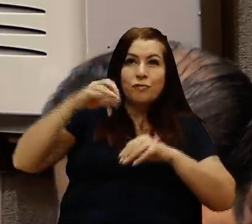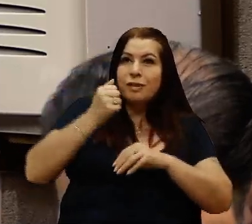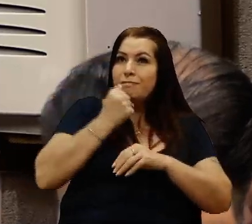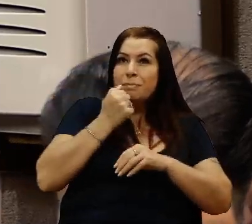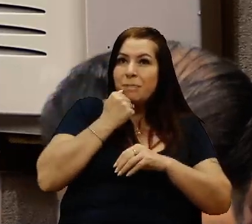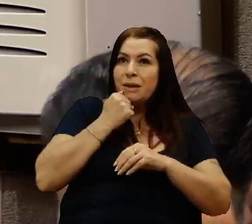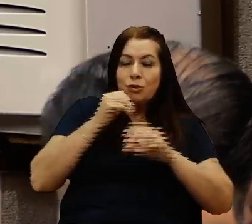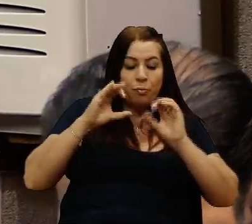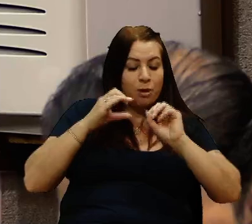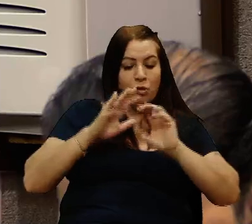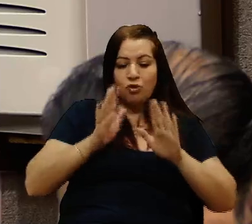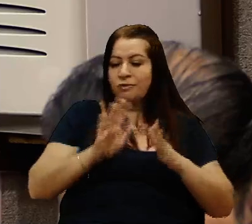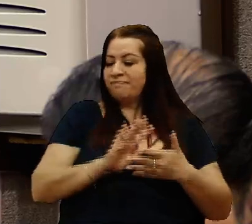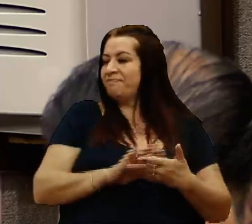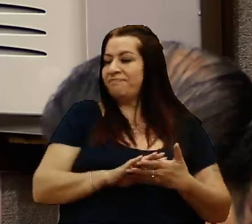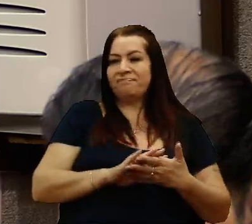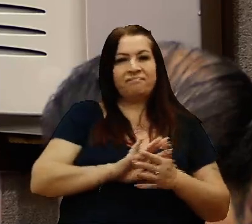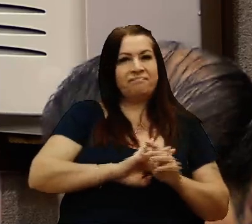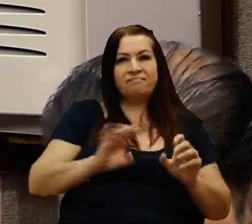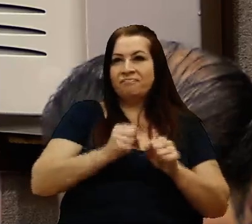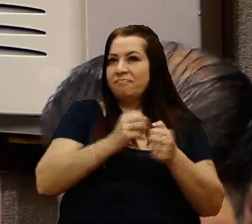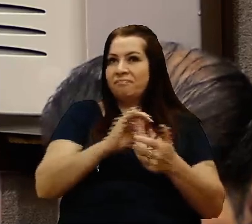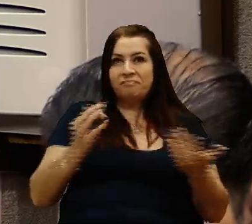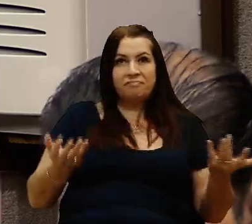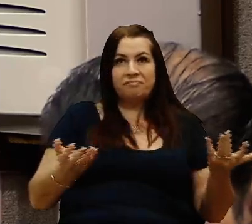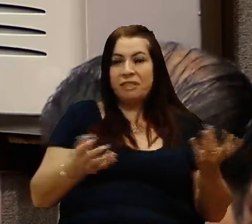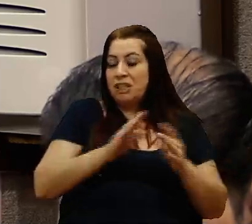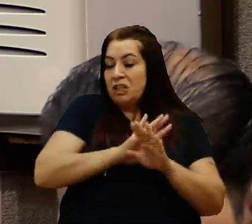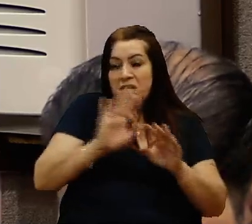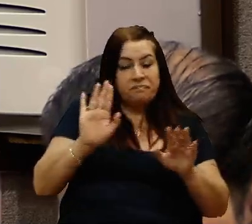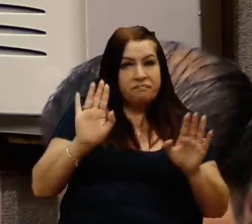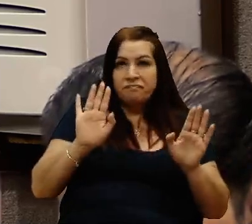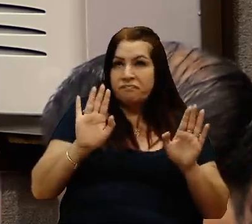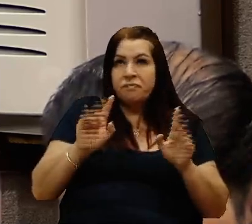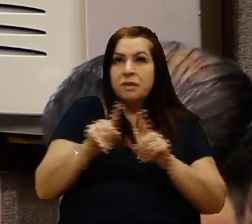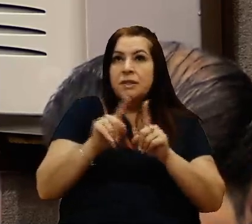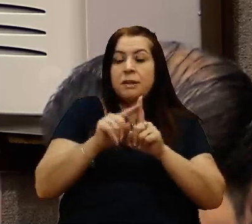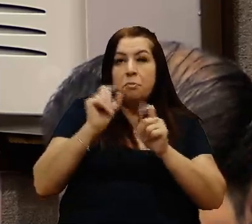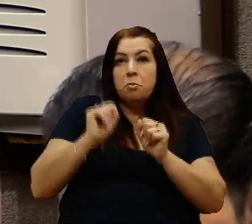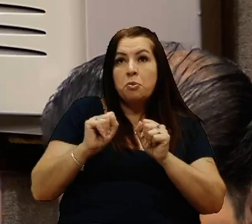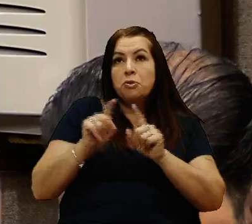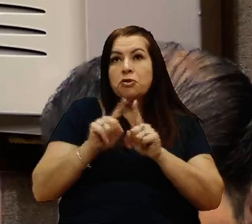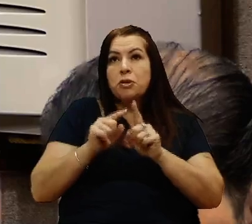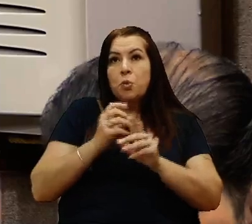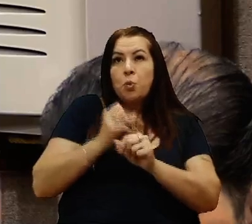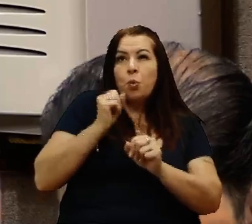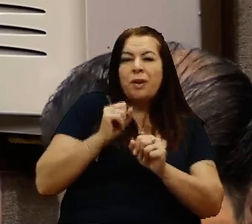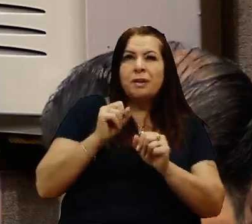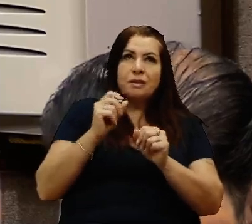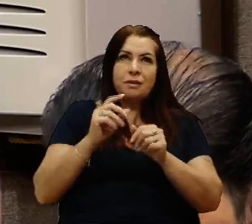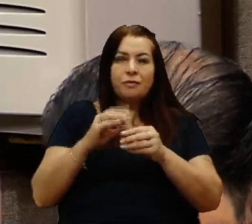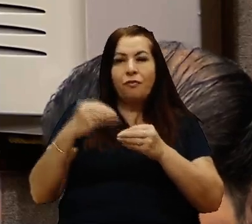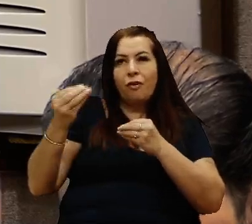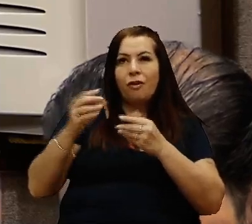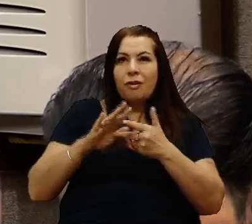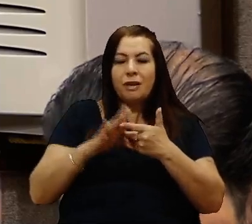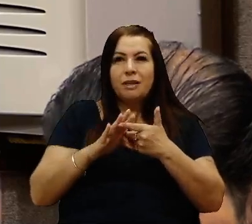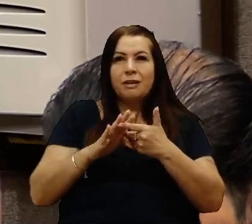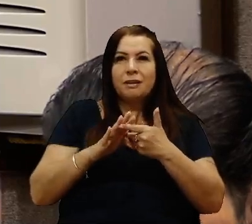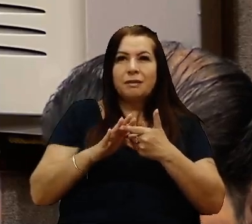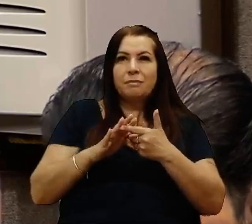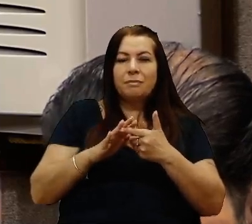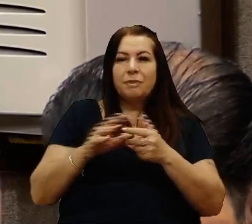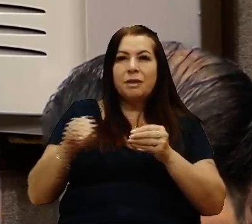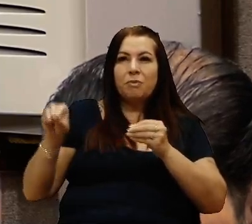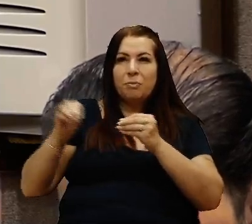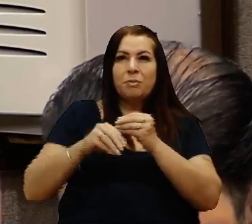hoje, destrói tudo. Você foi. Daqui a pouco tu poderia ter um lucrinho ali extra, né? Engordar um gadinho no final, depois que colher o